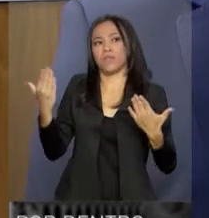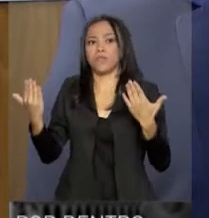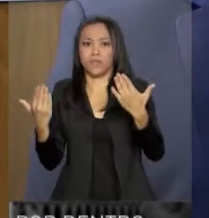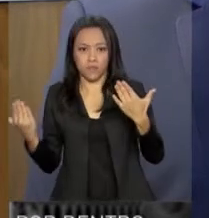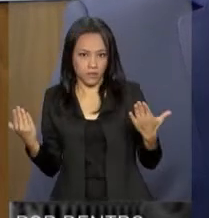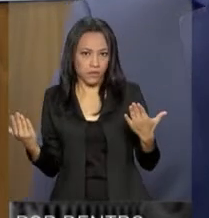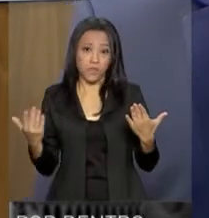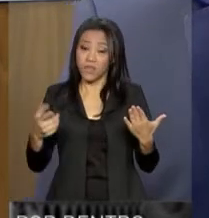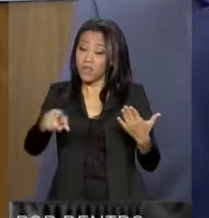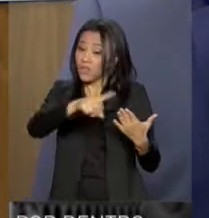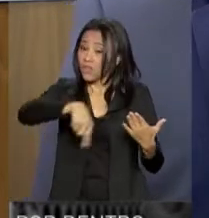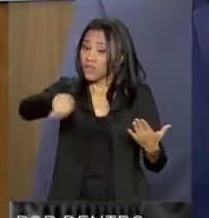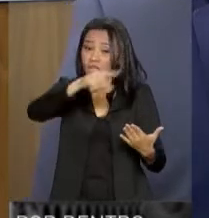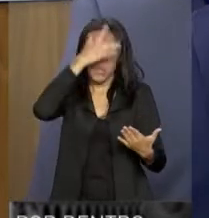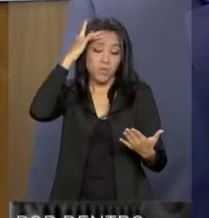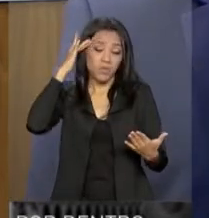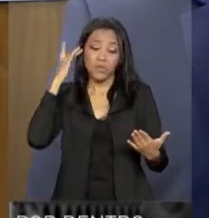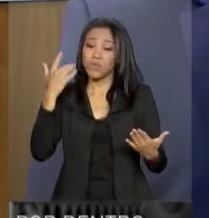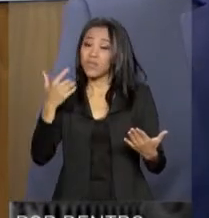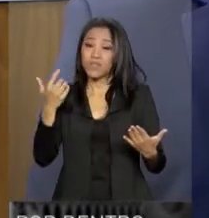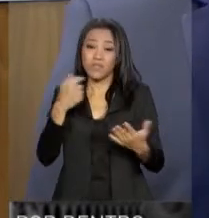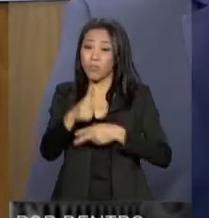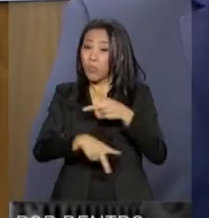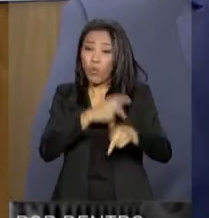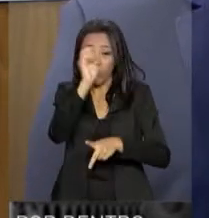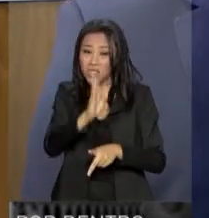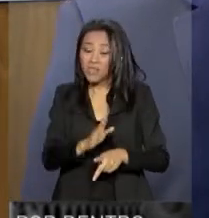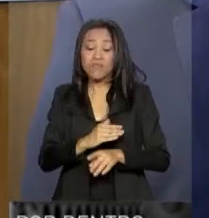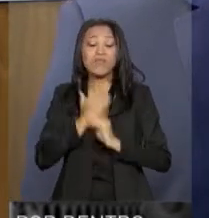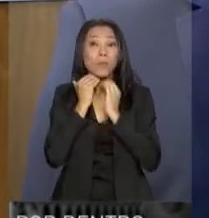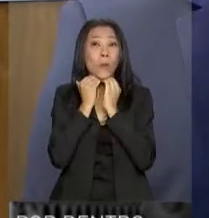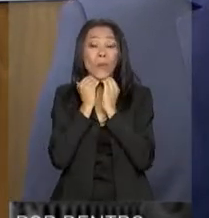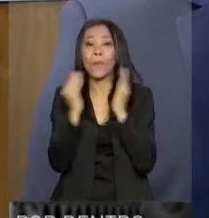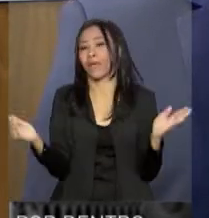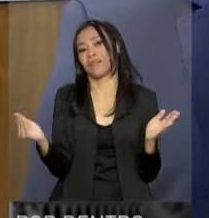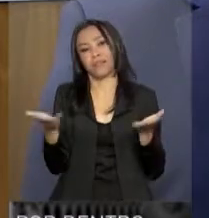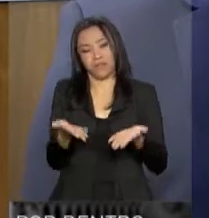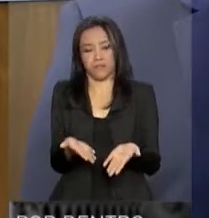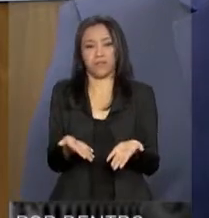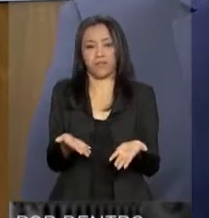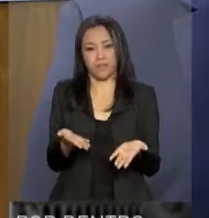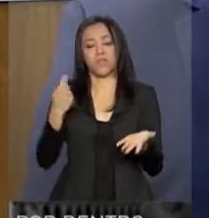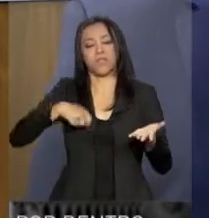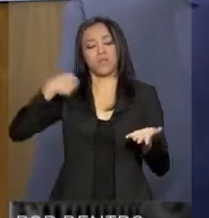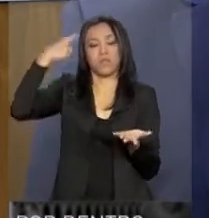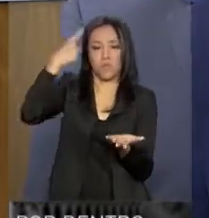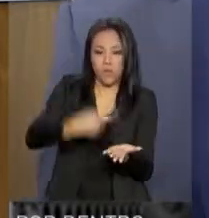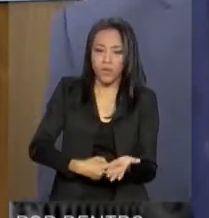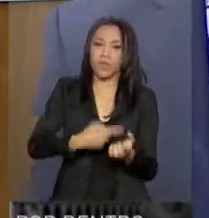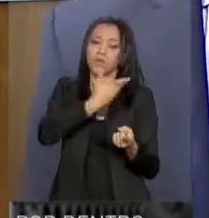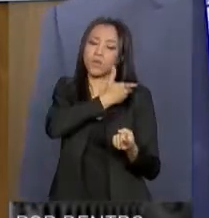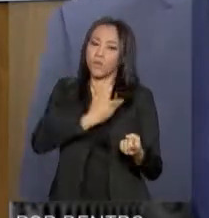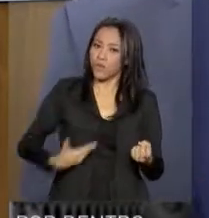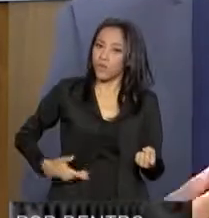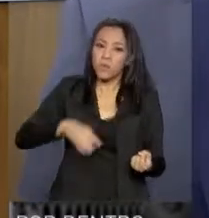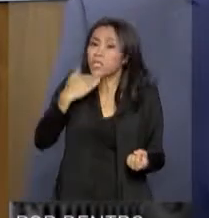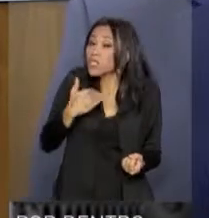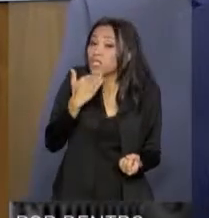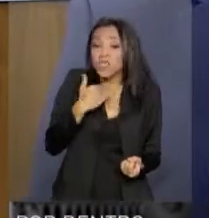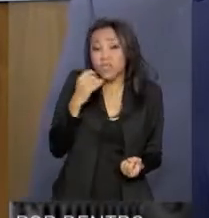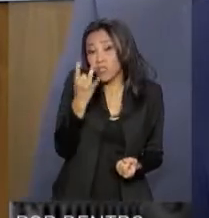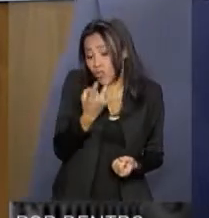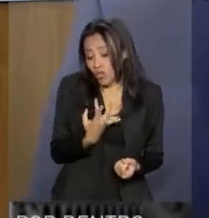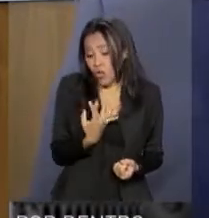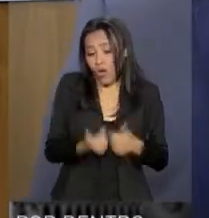não aguento mais isso então nós temos que fazer um grande pacto de união governo não adianta somente o governo atual tem que ser o